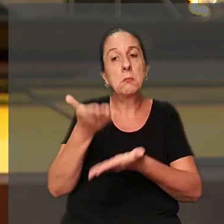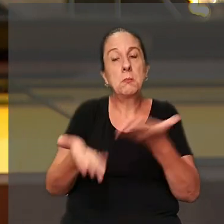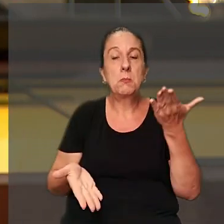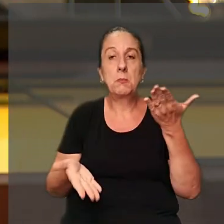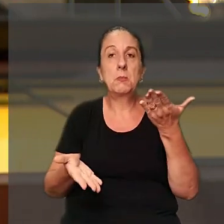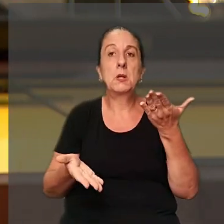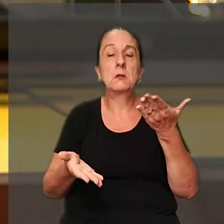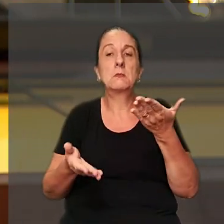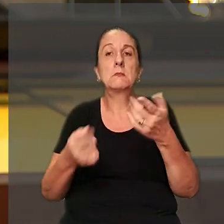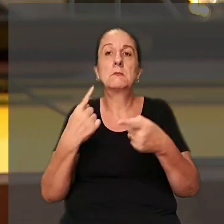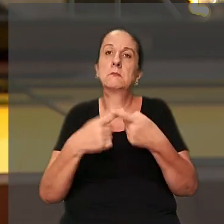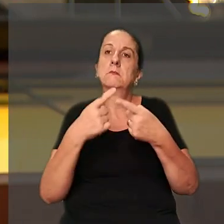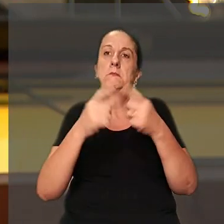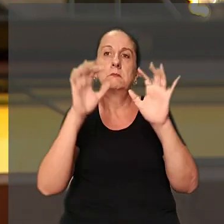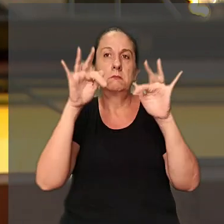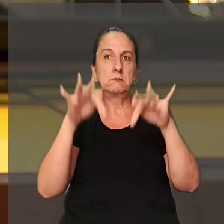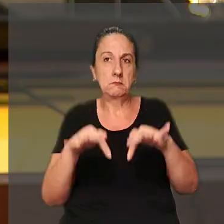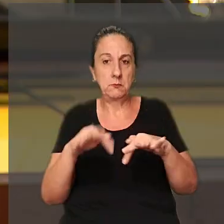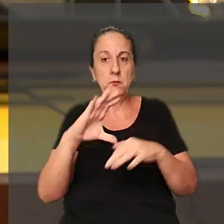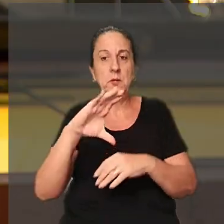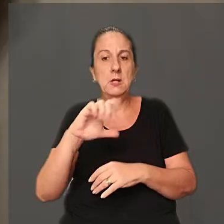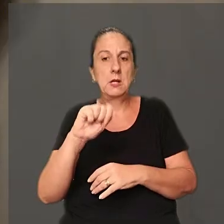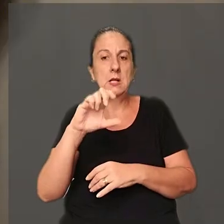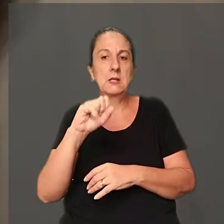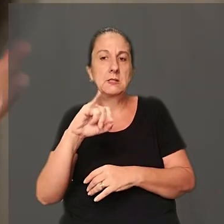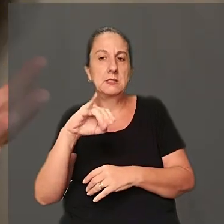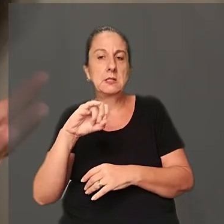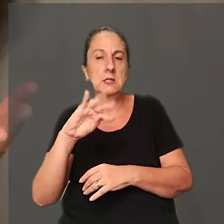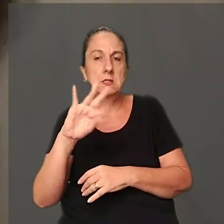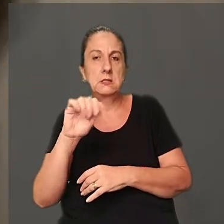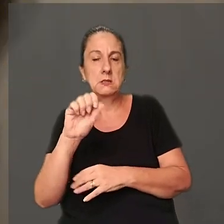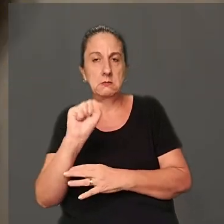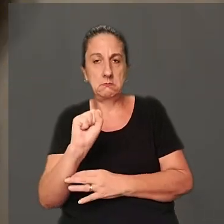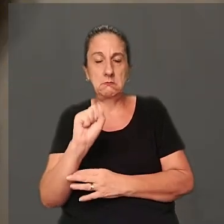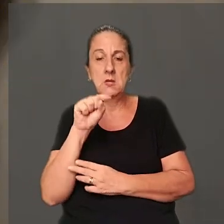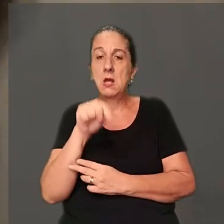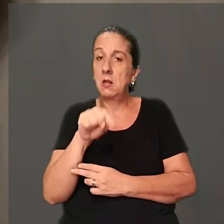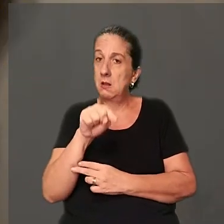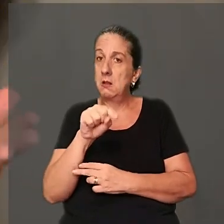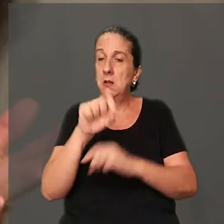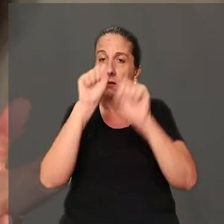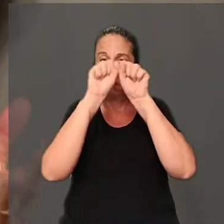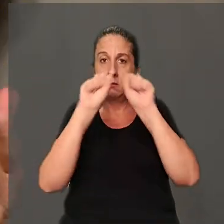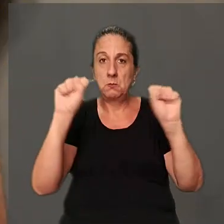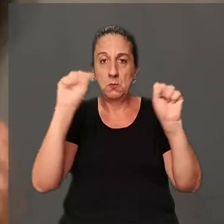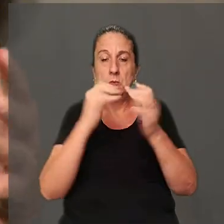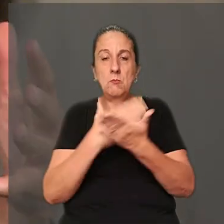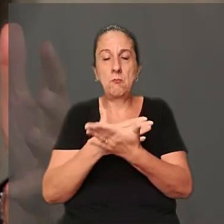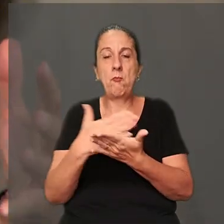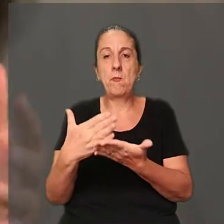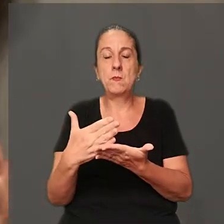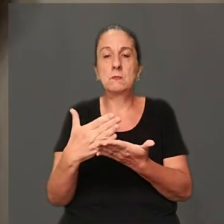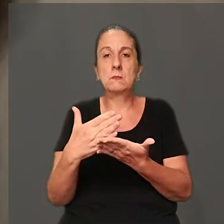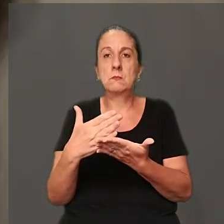perdemos em razão da extinção dos classistas. E ali o tribunal começou a